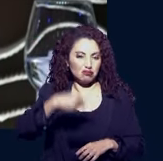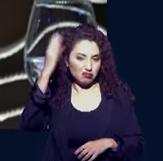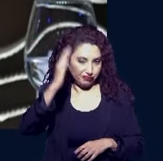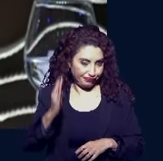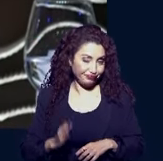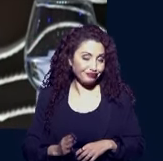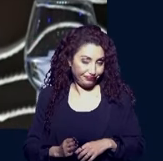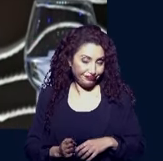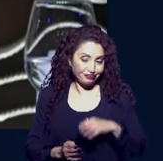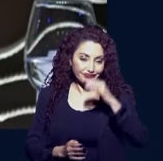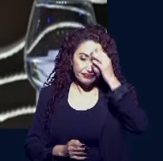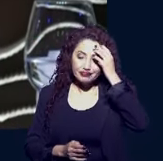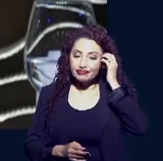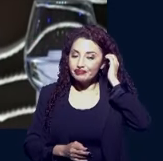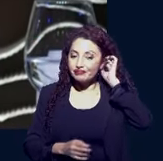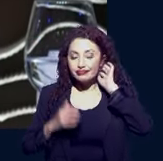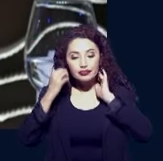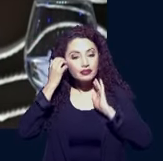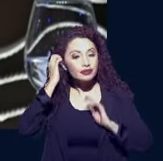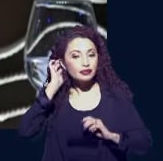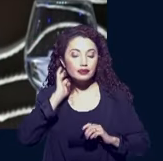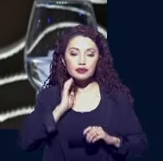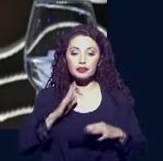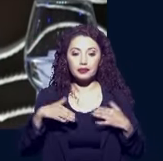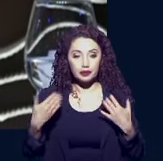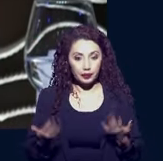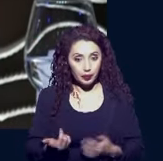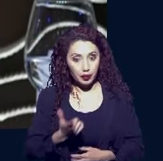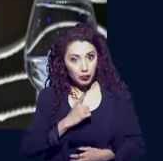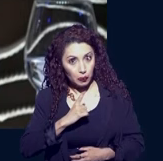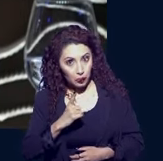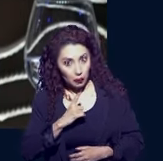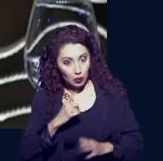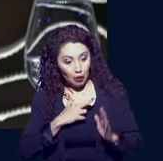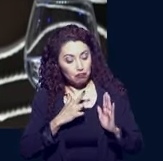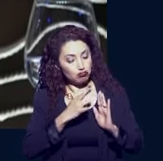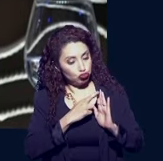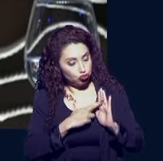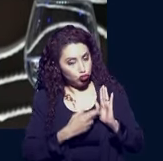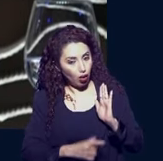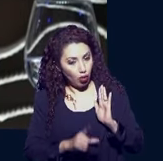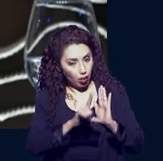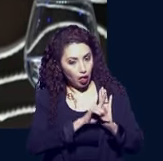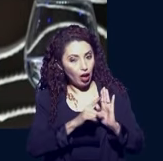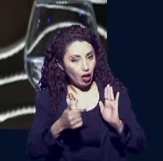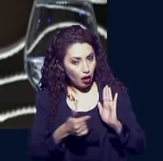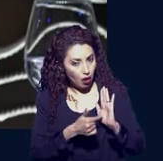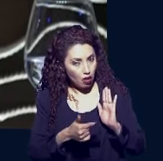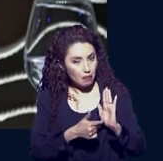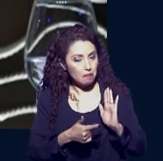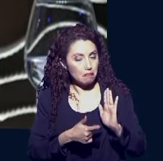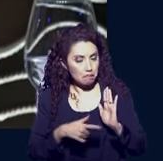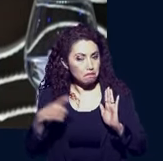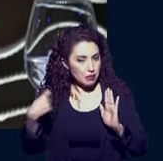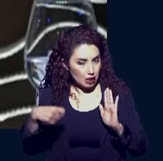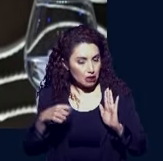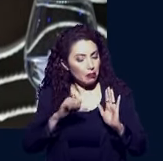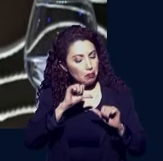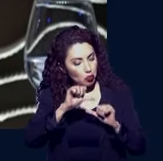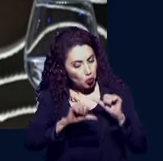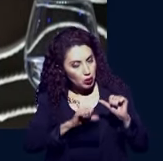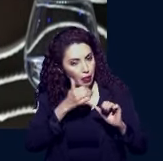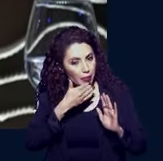E nós temos aí uma regulação que precisa ser melhorada E aí a gente tem muitos mitos